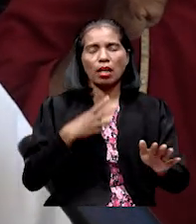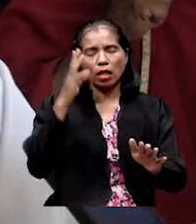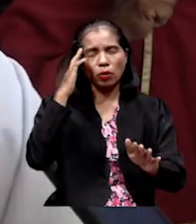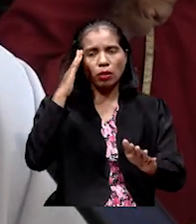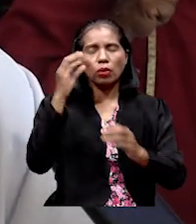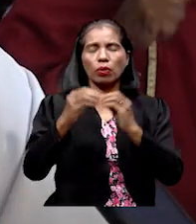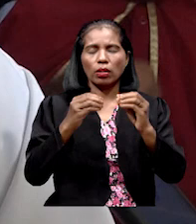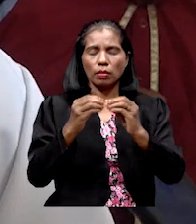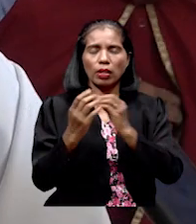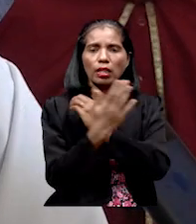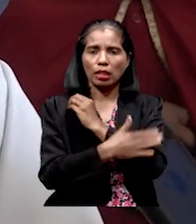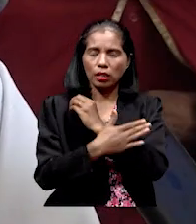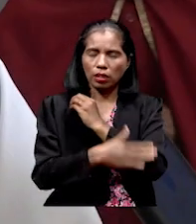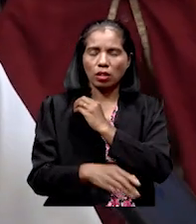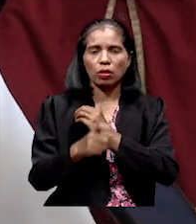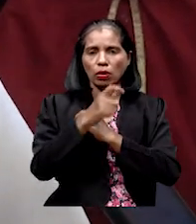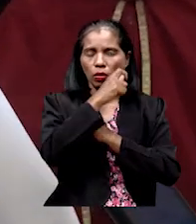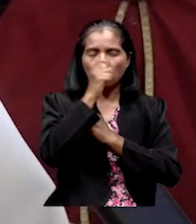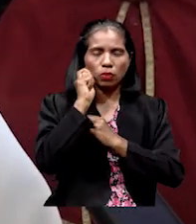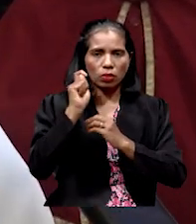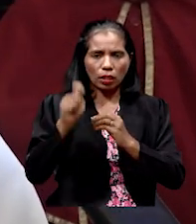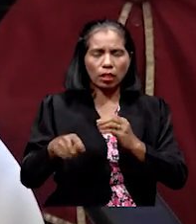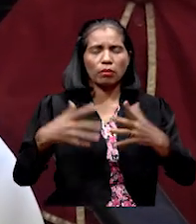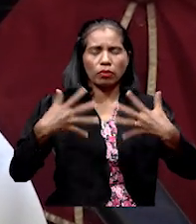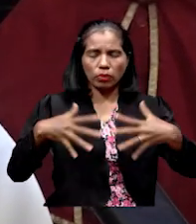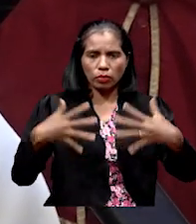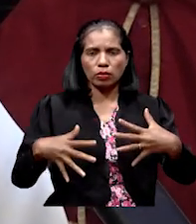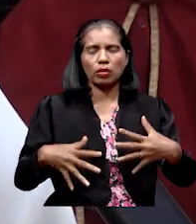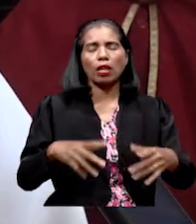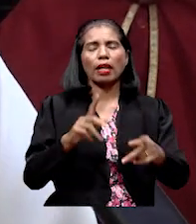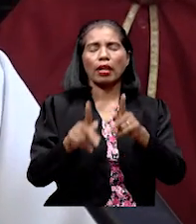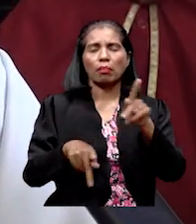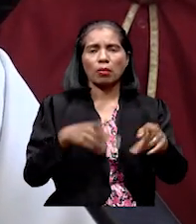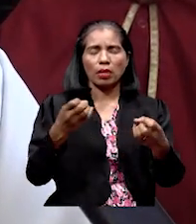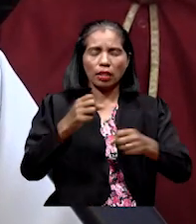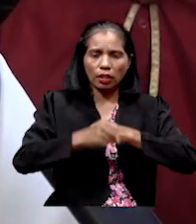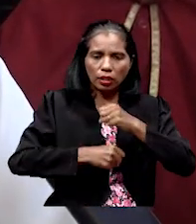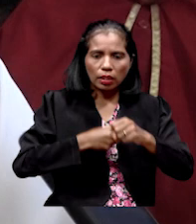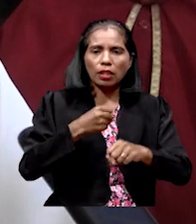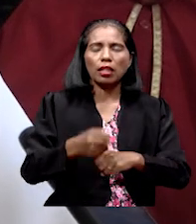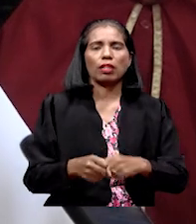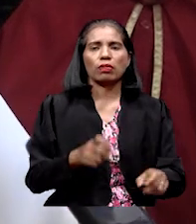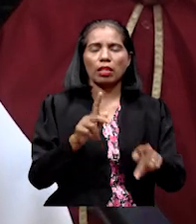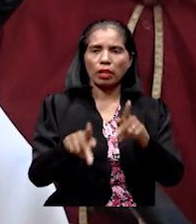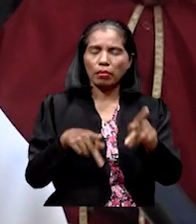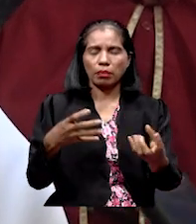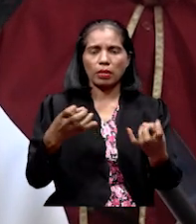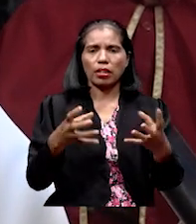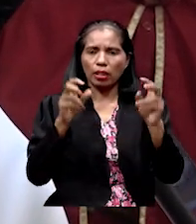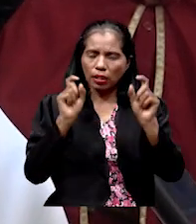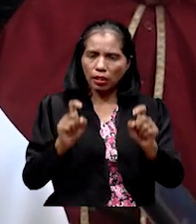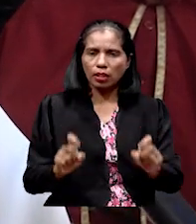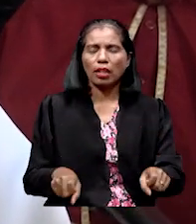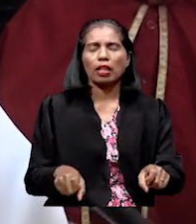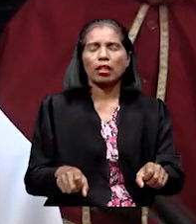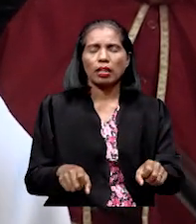nebe agora ho funu ida ne nebe halu ita nebe maluk barang ia rai Ukraina nebe terus maluk barang ia nebe agora tem que ser husi que ela